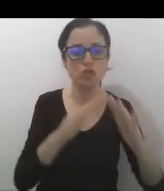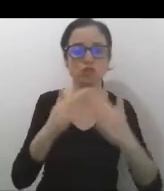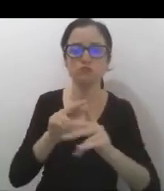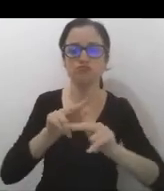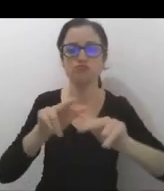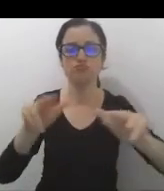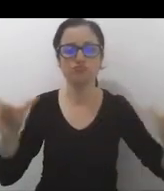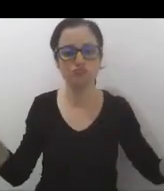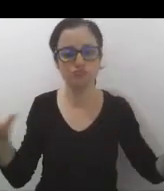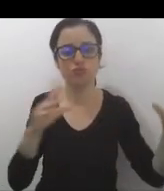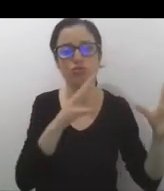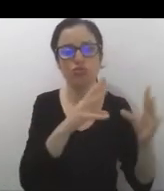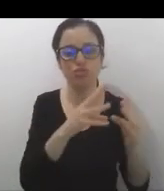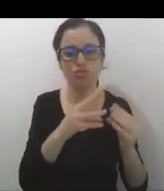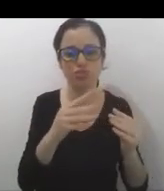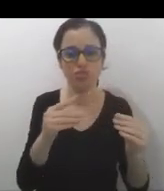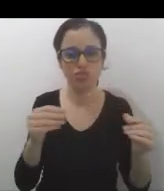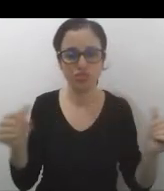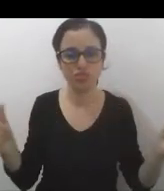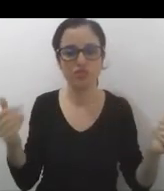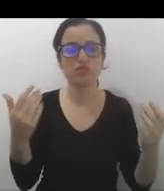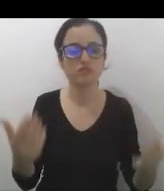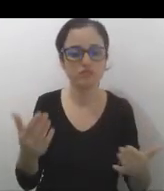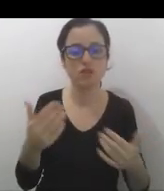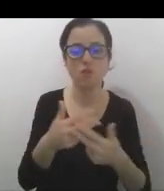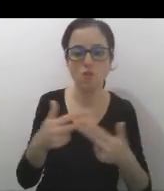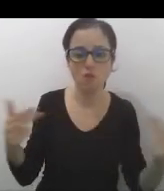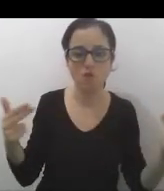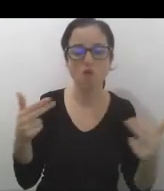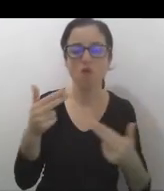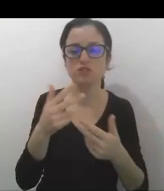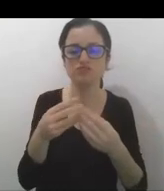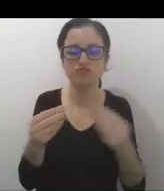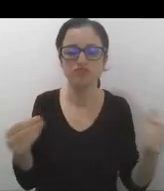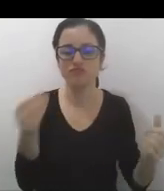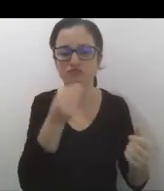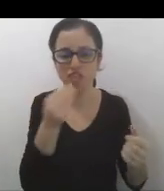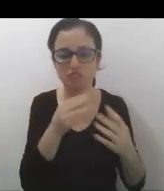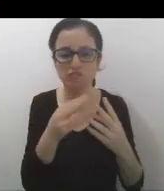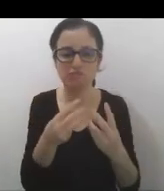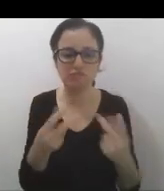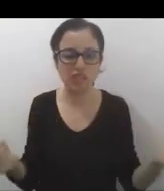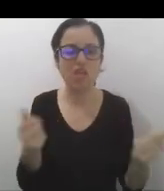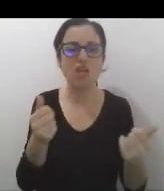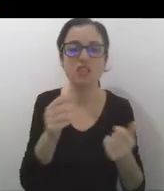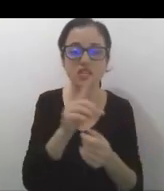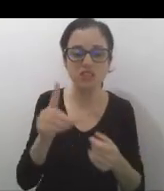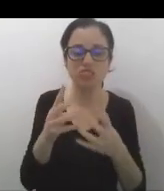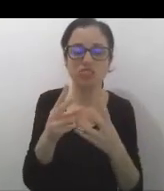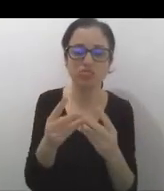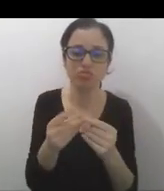está se pulverizando assim no Brasil, eu não sei o que vai acontecer com ele daqui a algum tempo. Desculpa ter falado tanto.